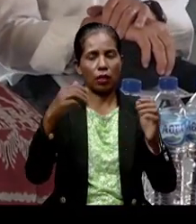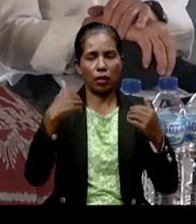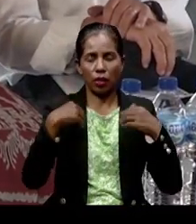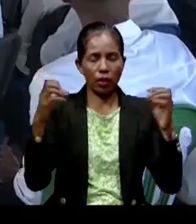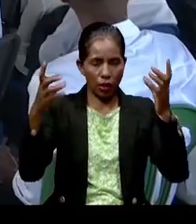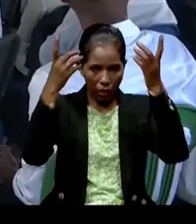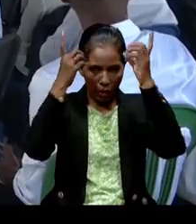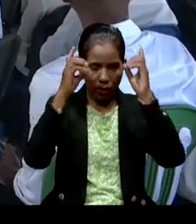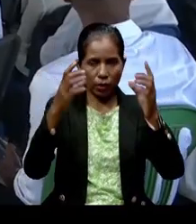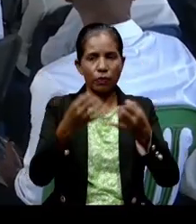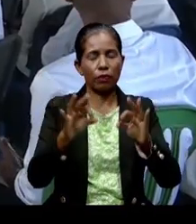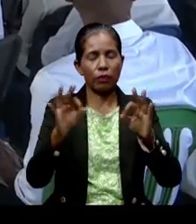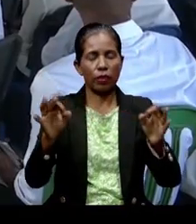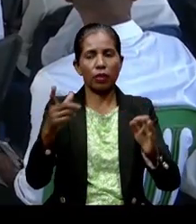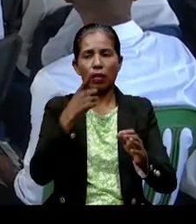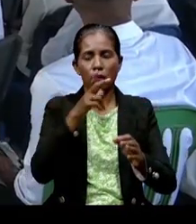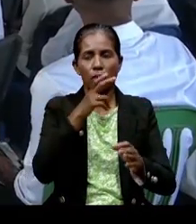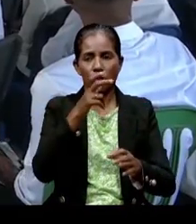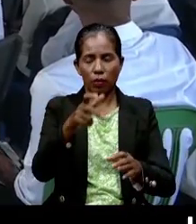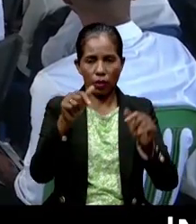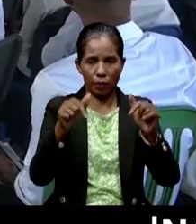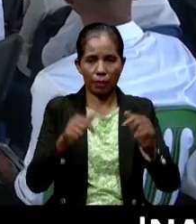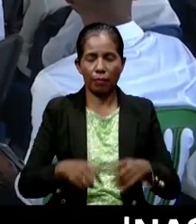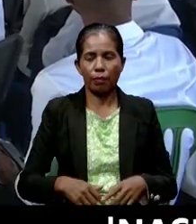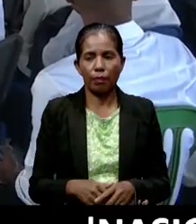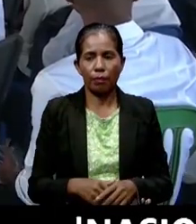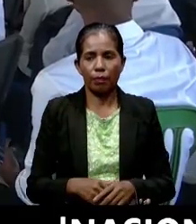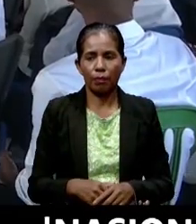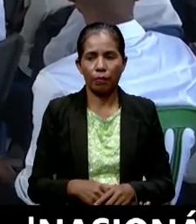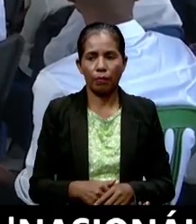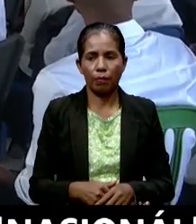termina formação iha língua portuguesa ne. Damian Gonçalves, Lamberto da Silva, Ziemen.